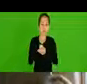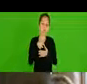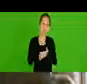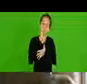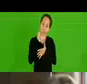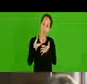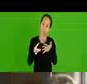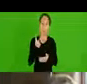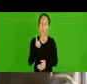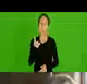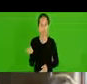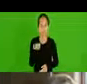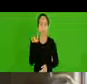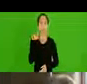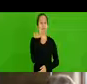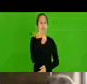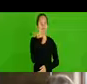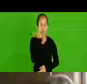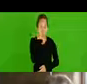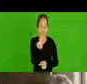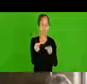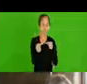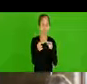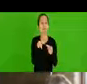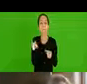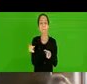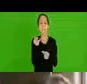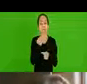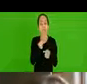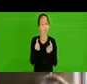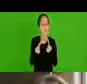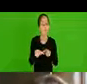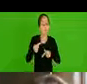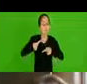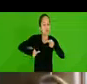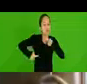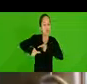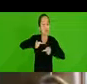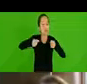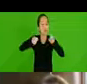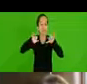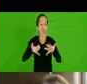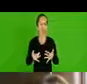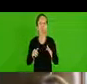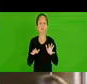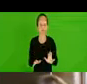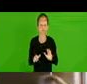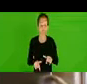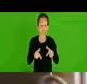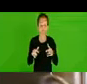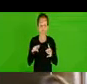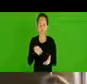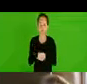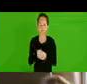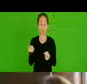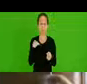e que valia a pena ser problematizado, não é? Mas a finalidade da ação era exatamente